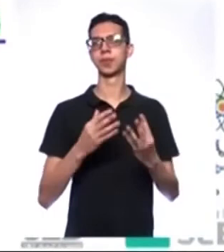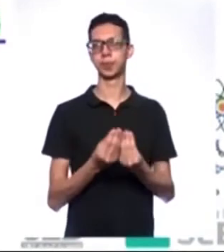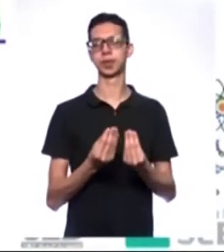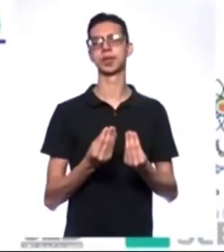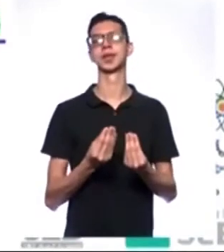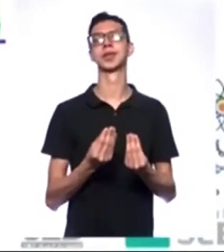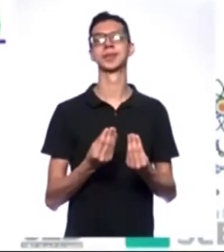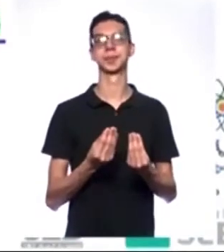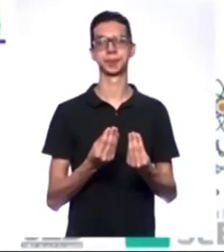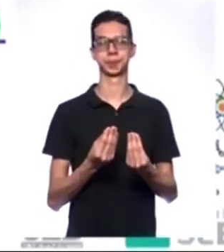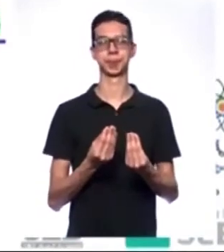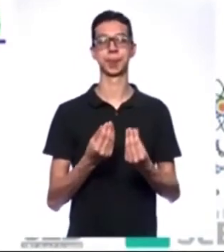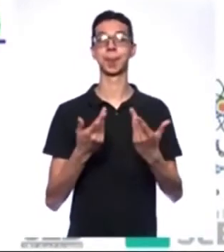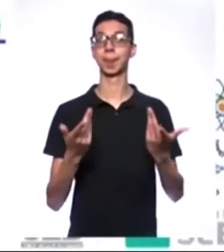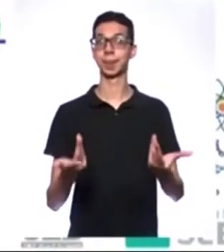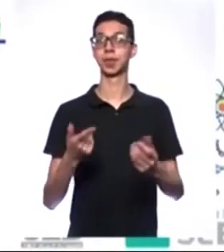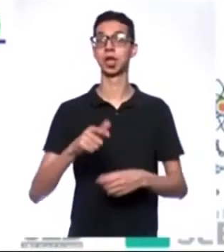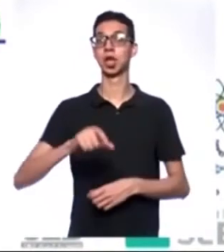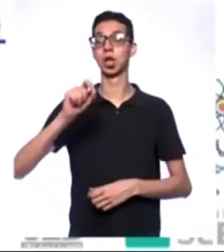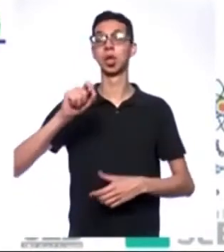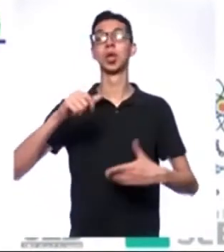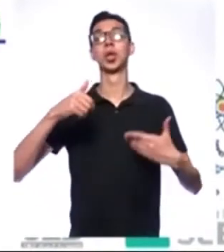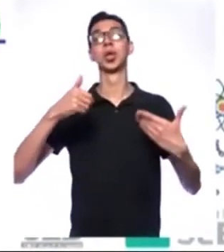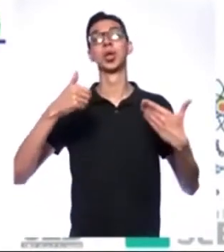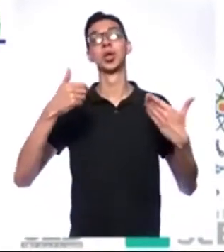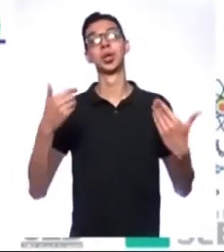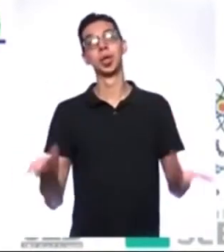alter o